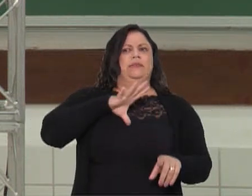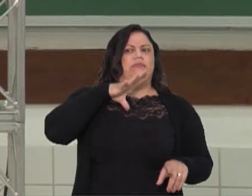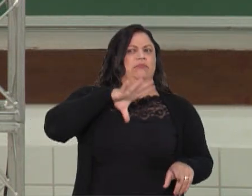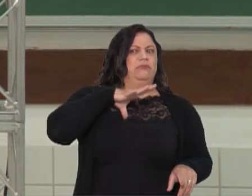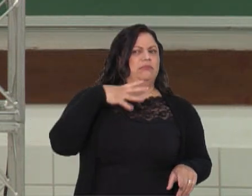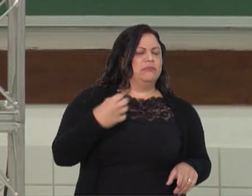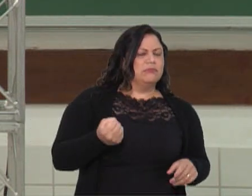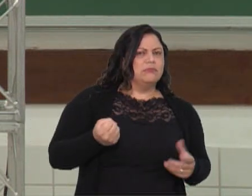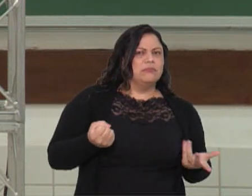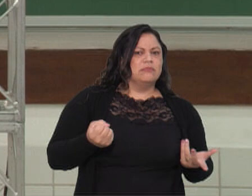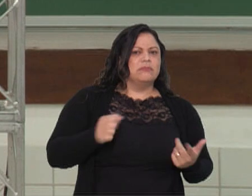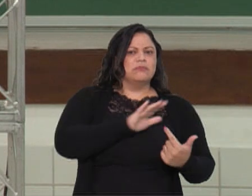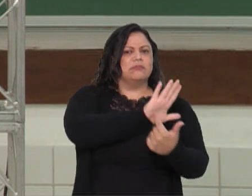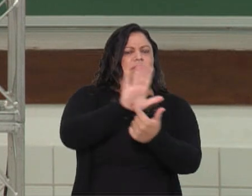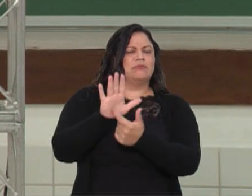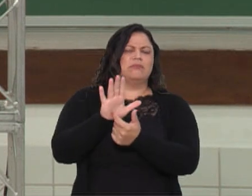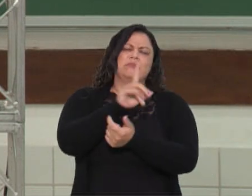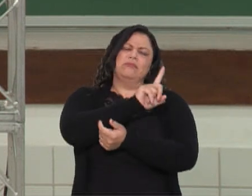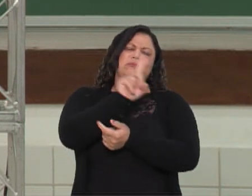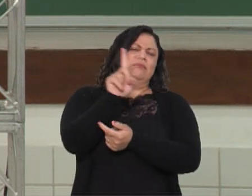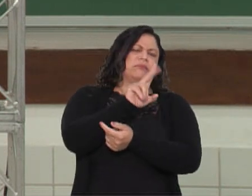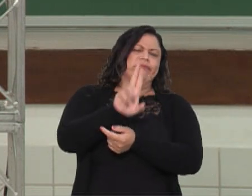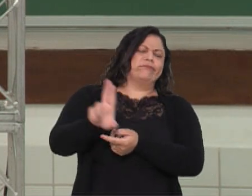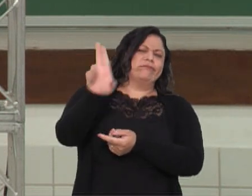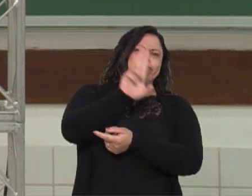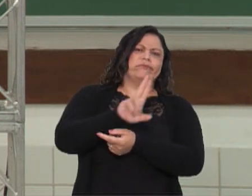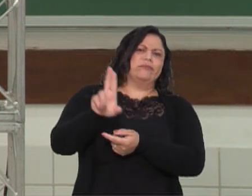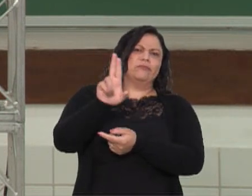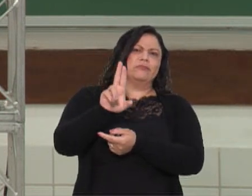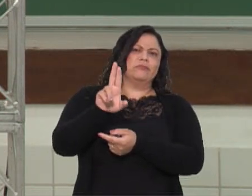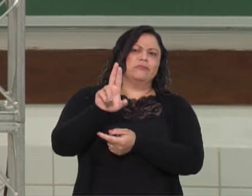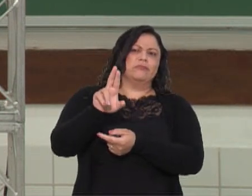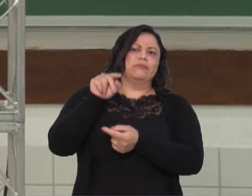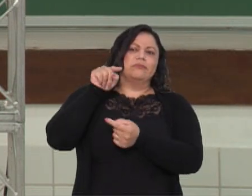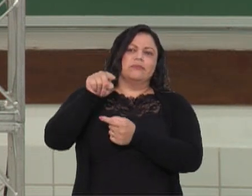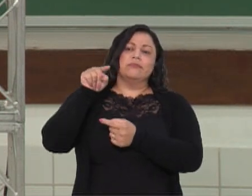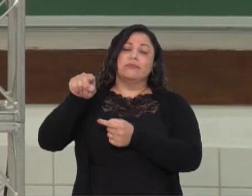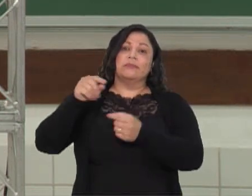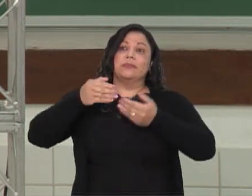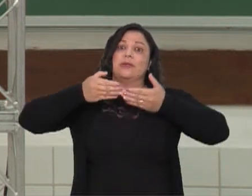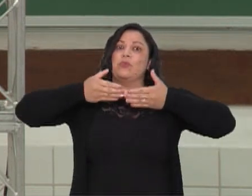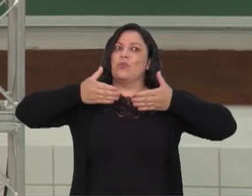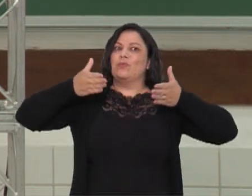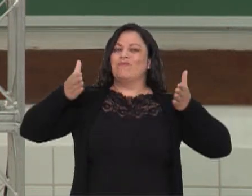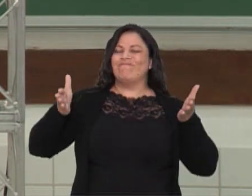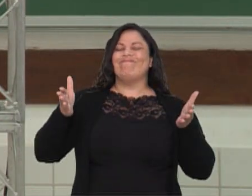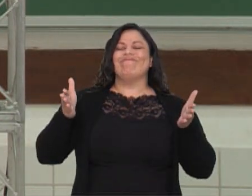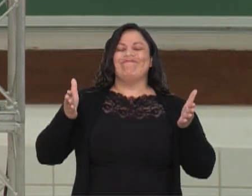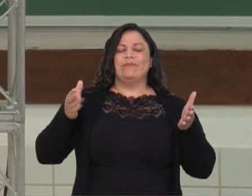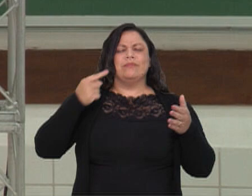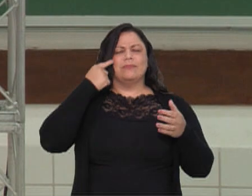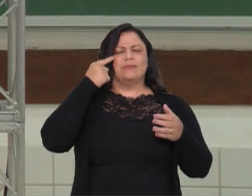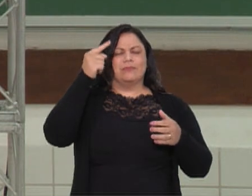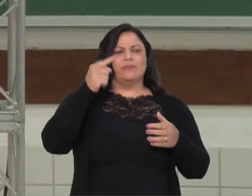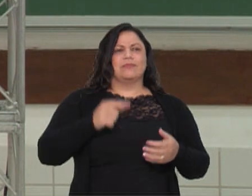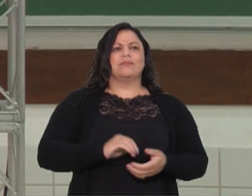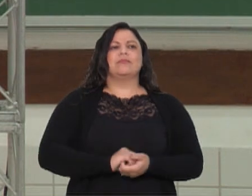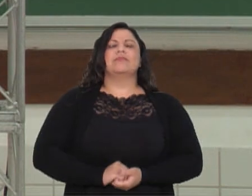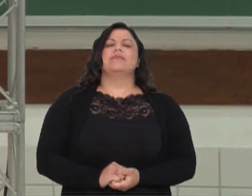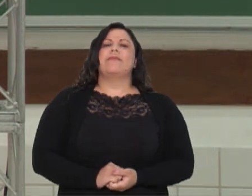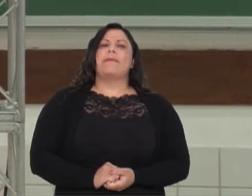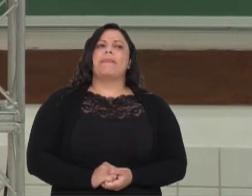gente indica que vocês não usem a reticências nesse caso aqui, porque ela é muito aberta de sentido. Querem ver?